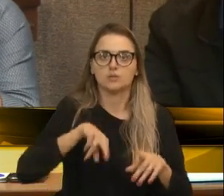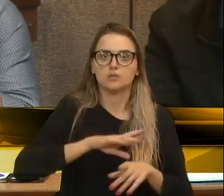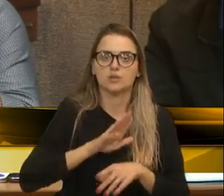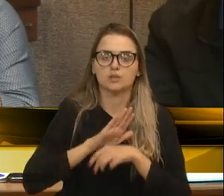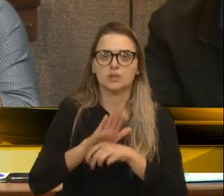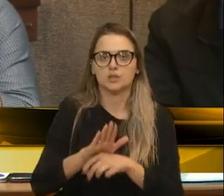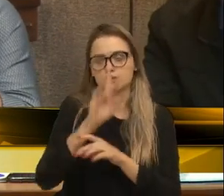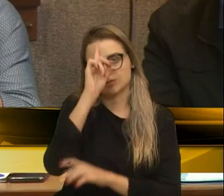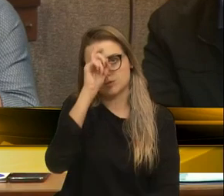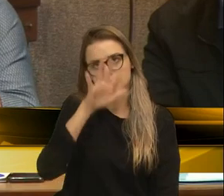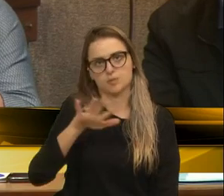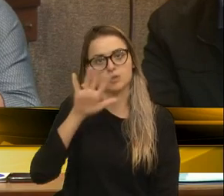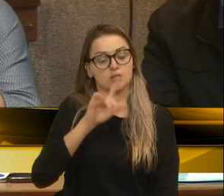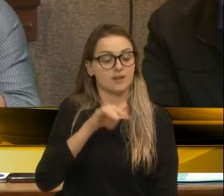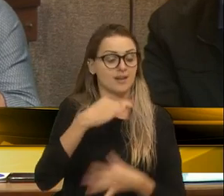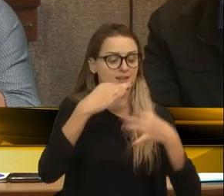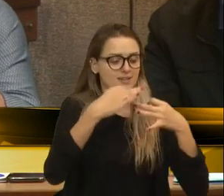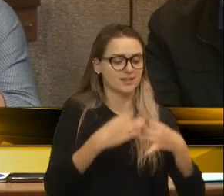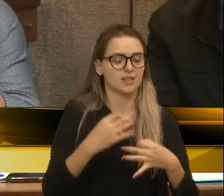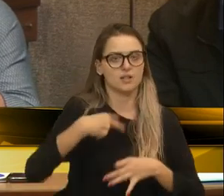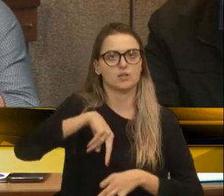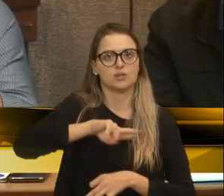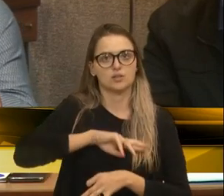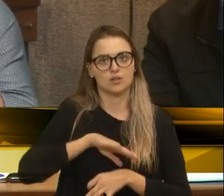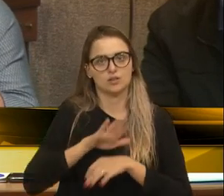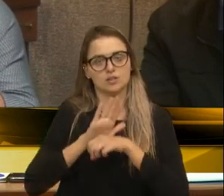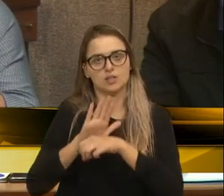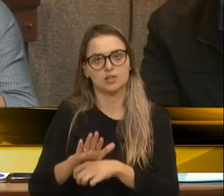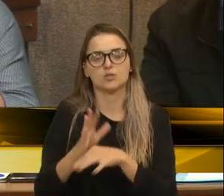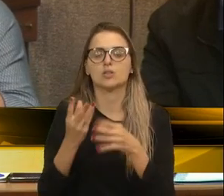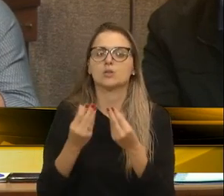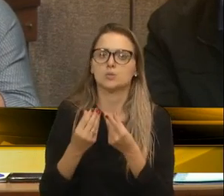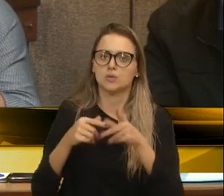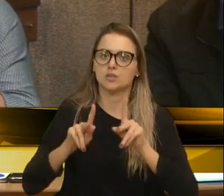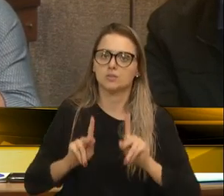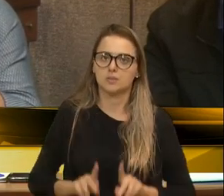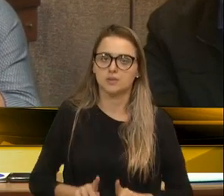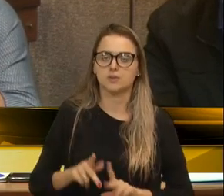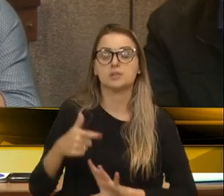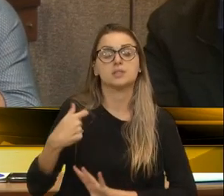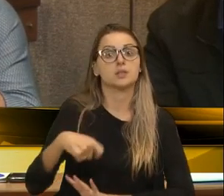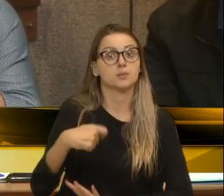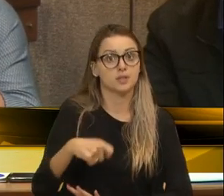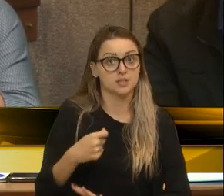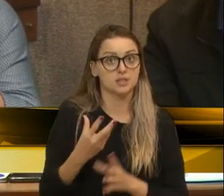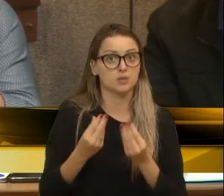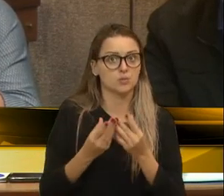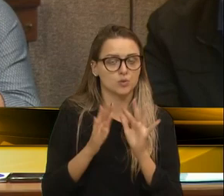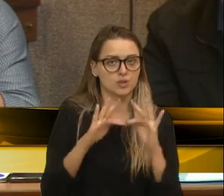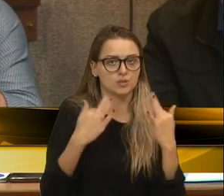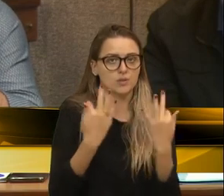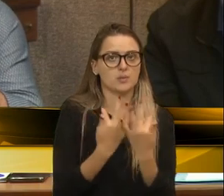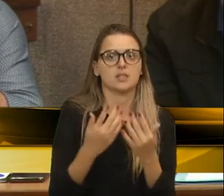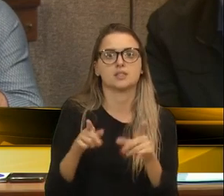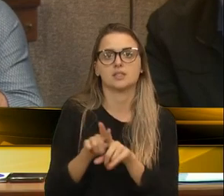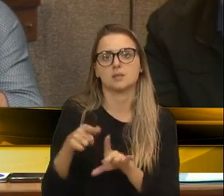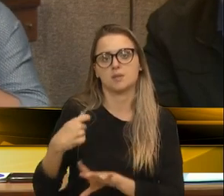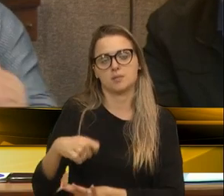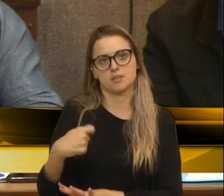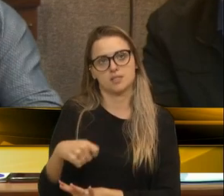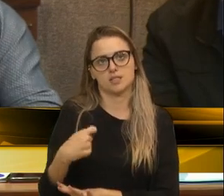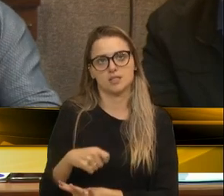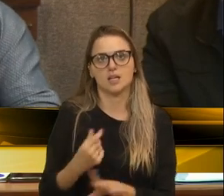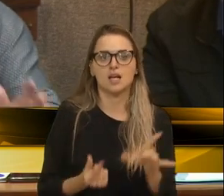Hospital Geral, certamente estaremos ajudando muitas pessoas que precisam, né? Muitas famílias que precisam. Em